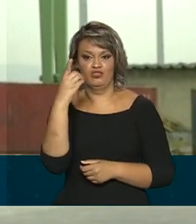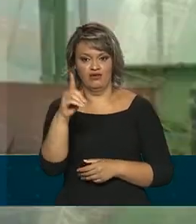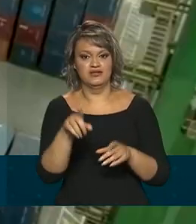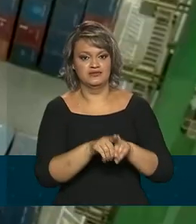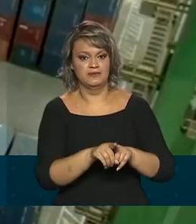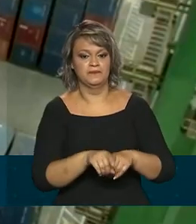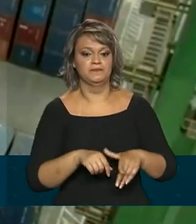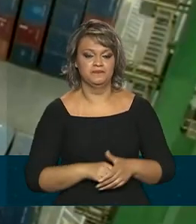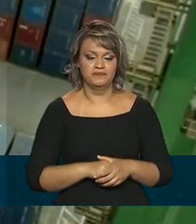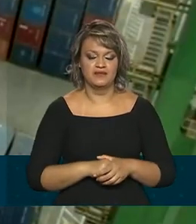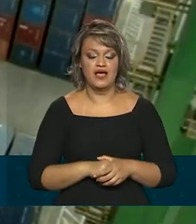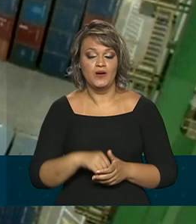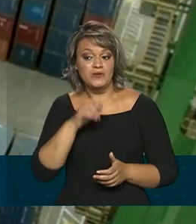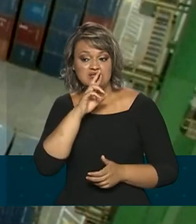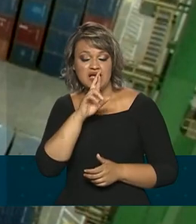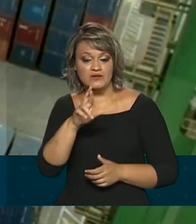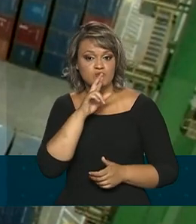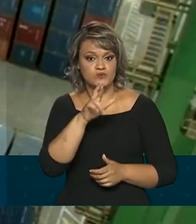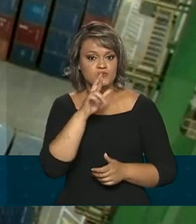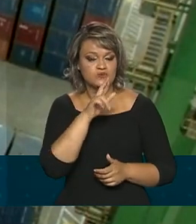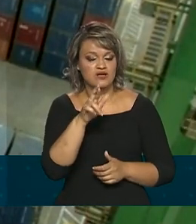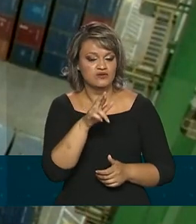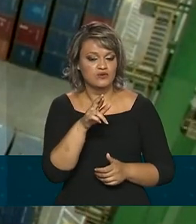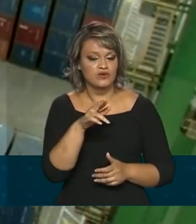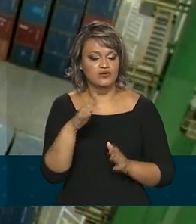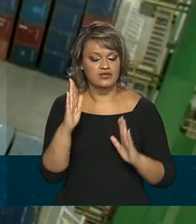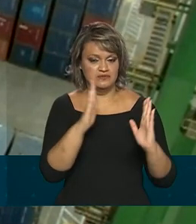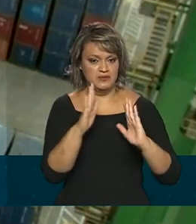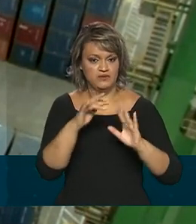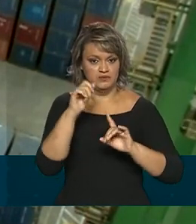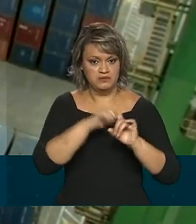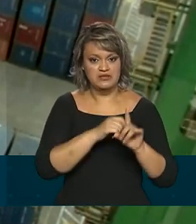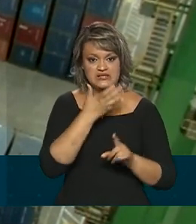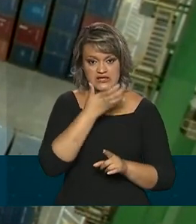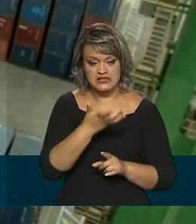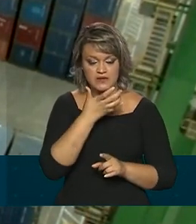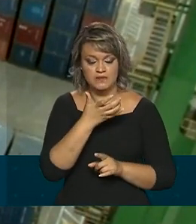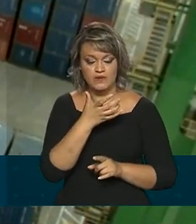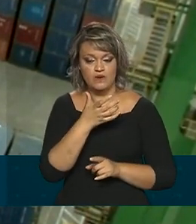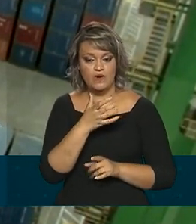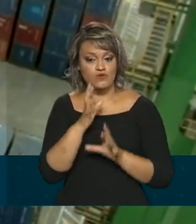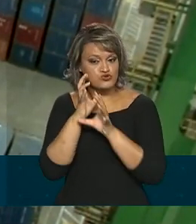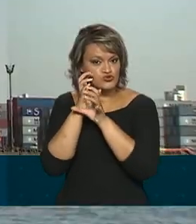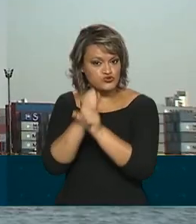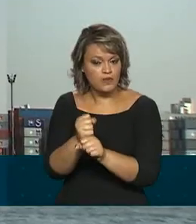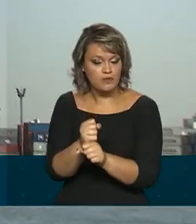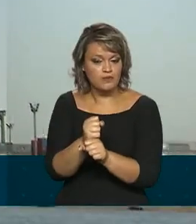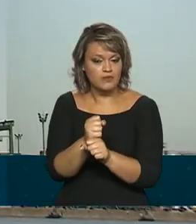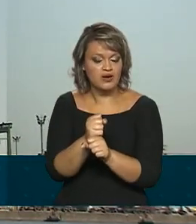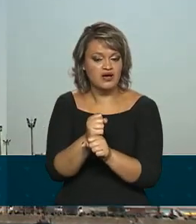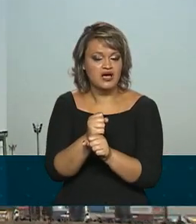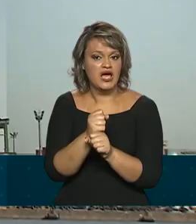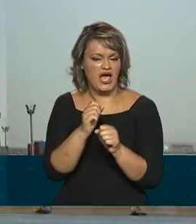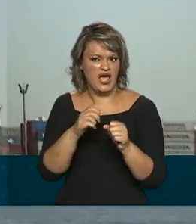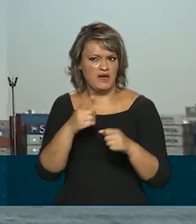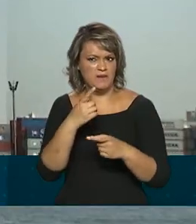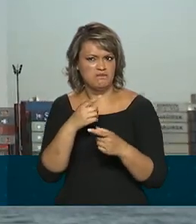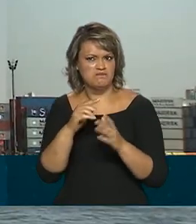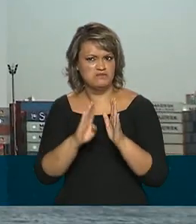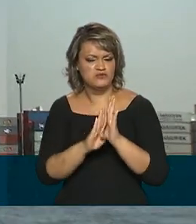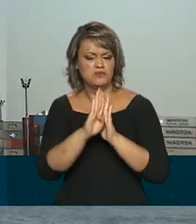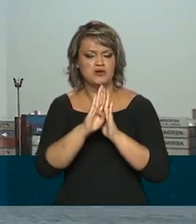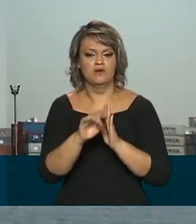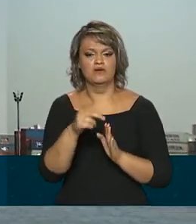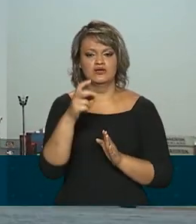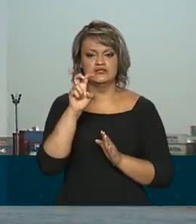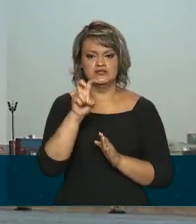dólares com o resultado nos primeiros dias de dezembro o saldo no acumulado do ano é superior a